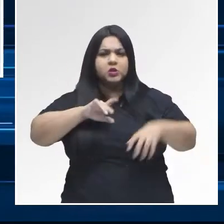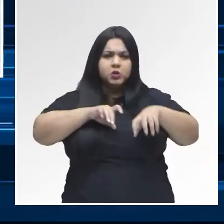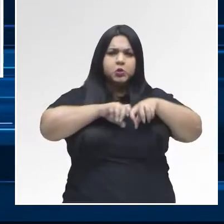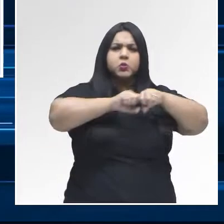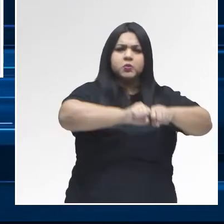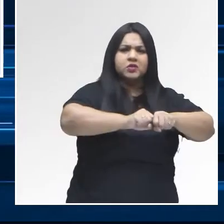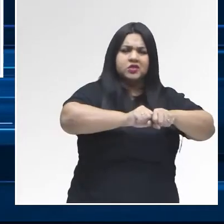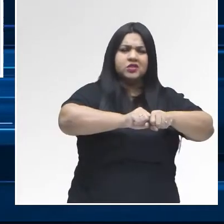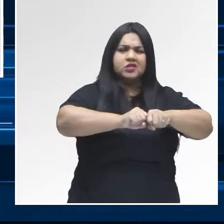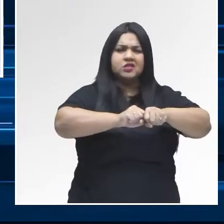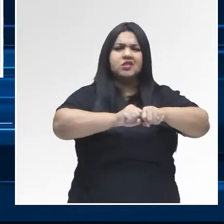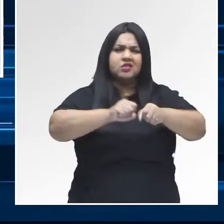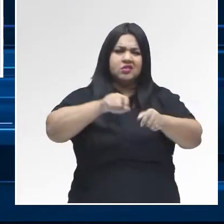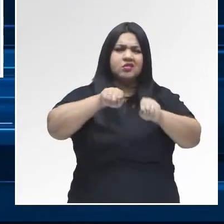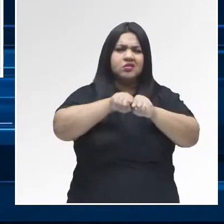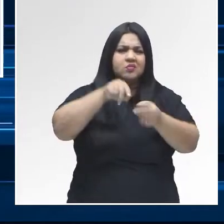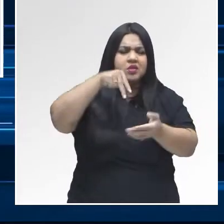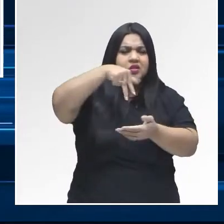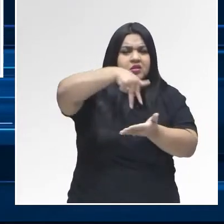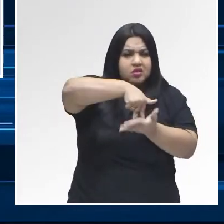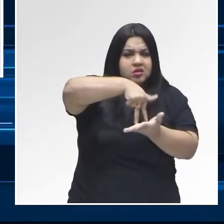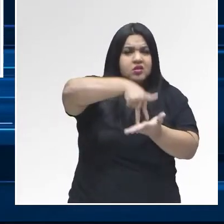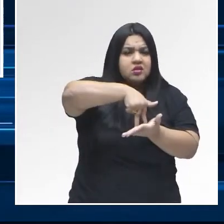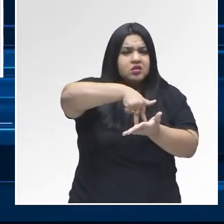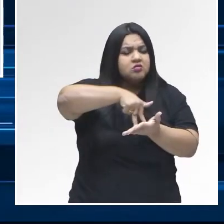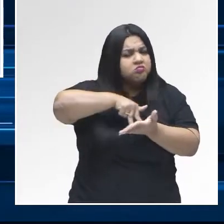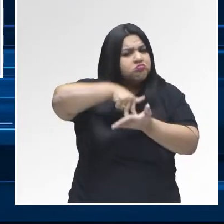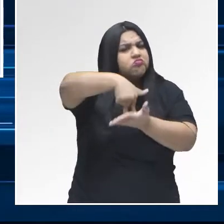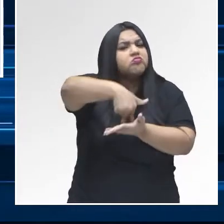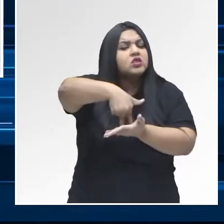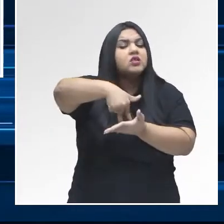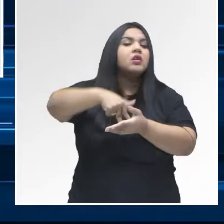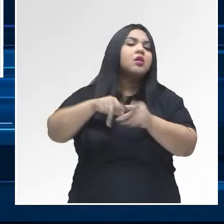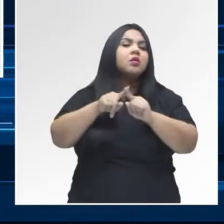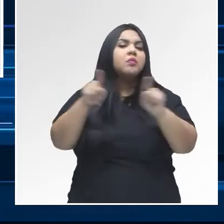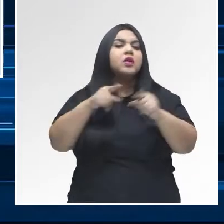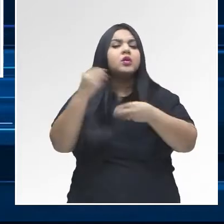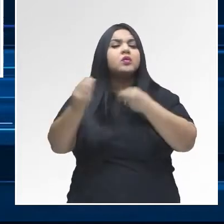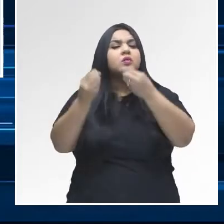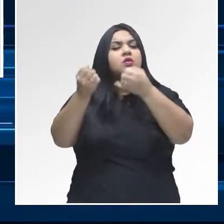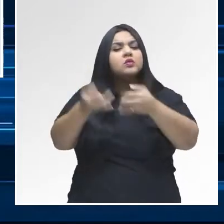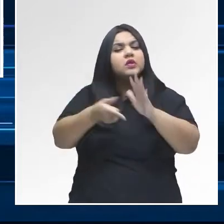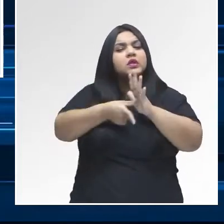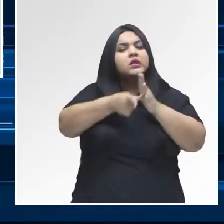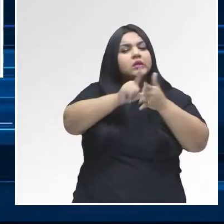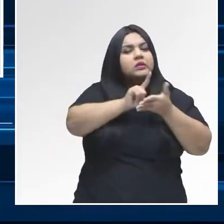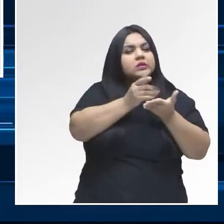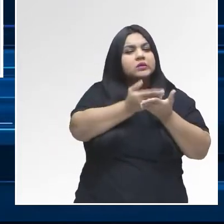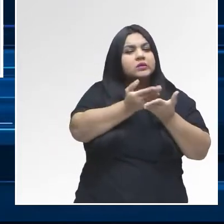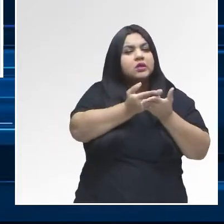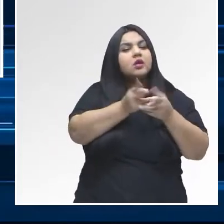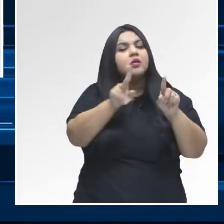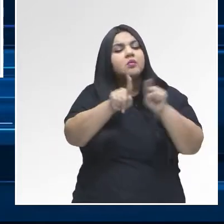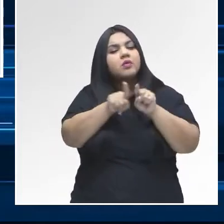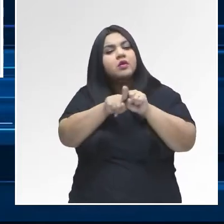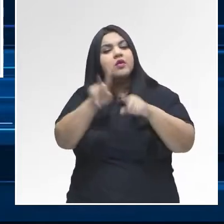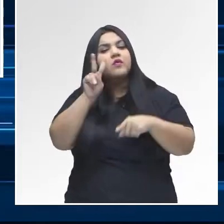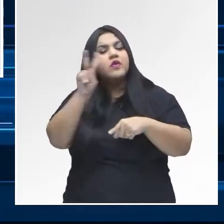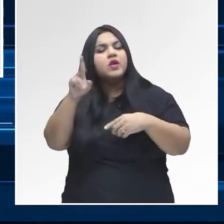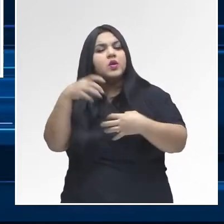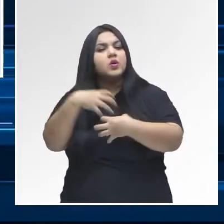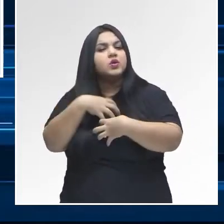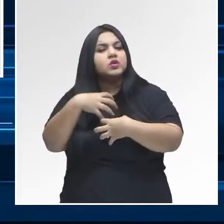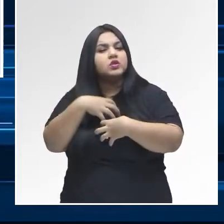foram dominados através do processo de escravização, mas como nós conversamos no início da aula, nós também vamos ver de que modo eles